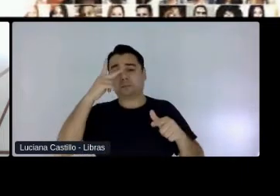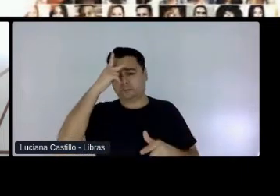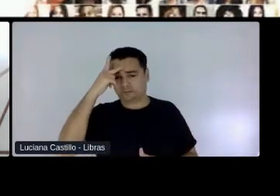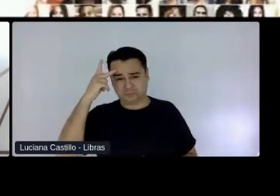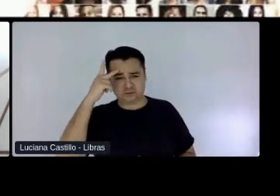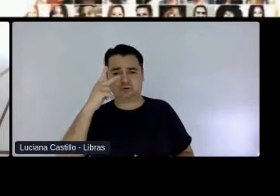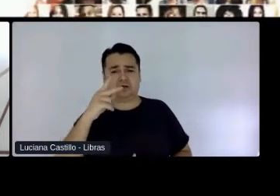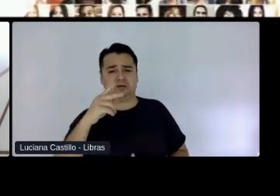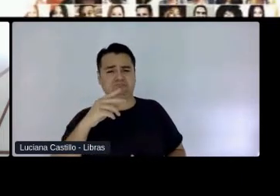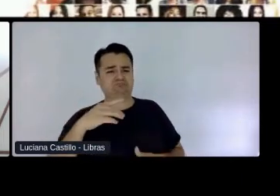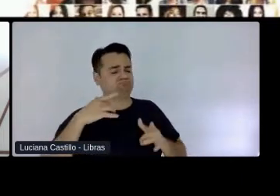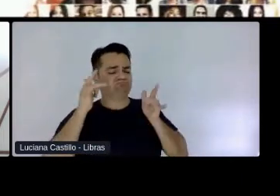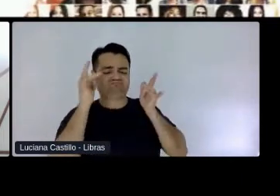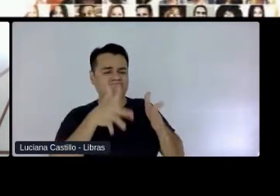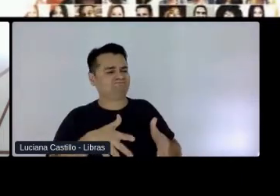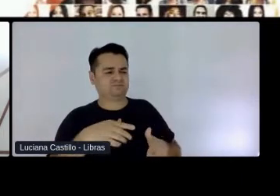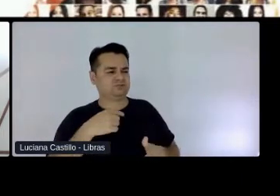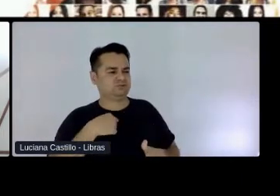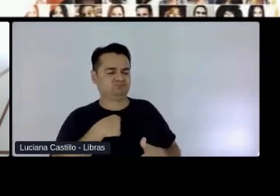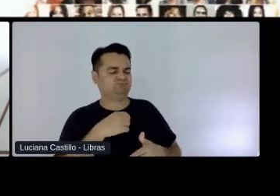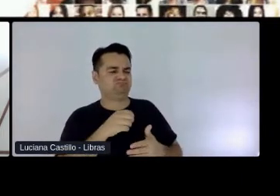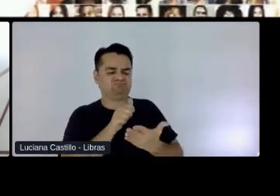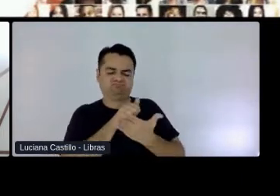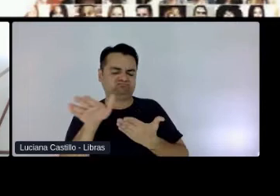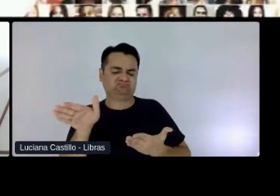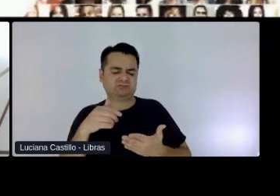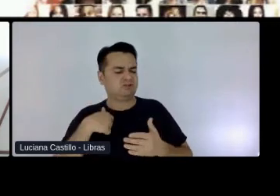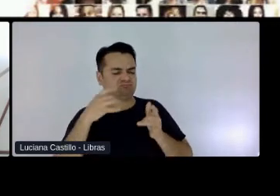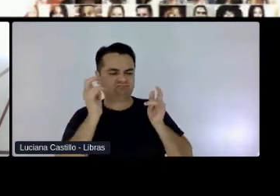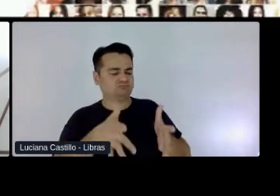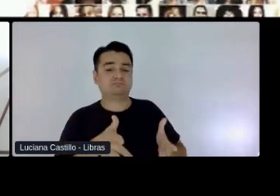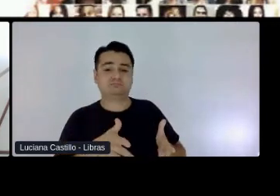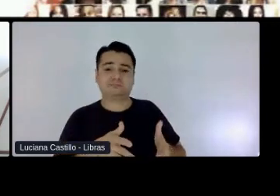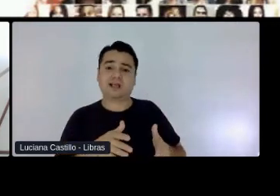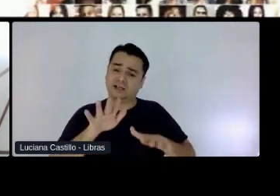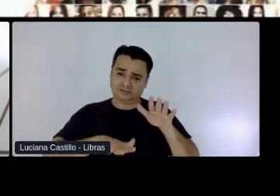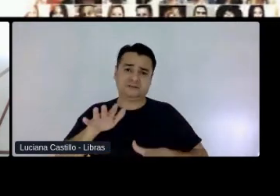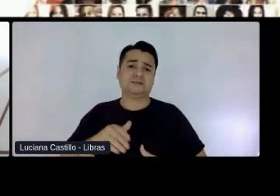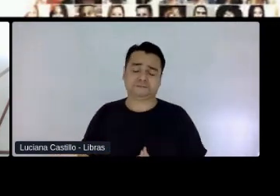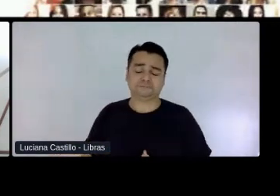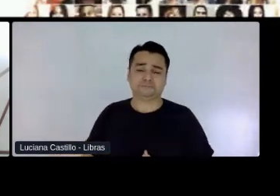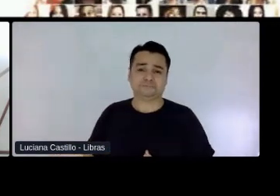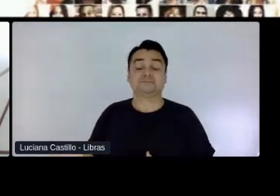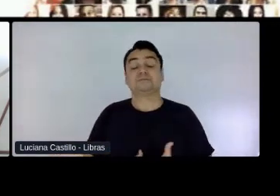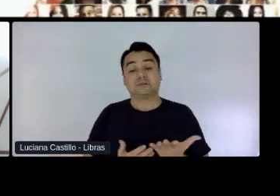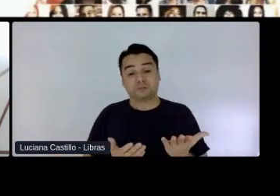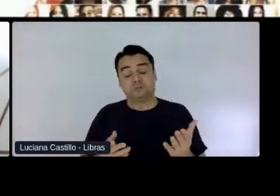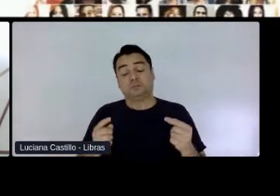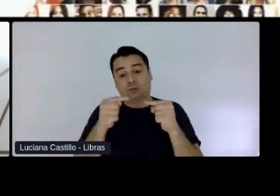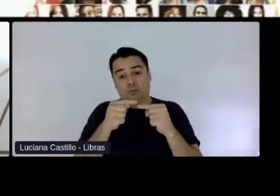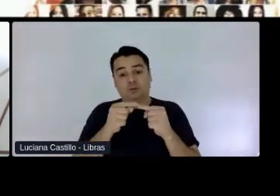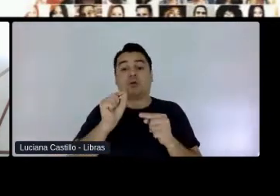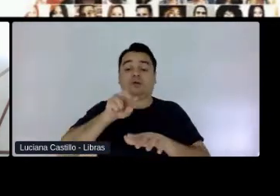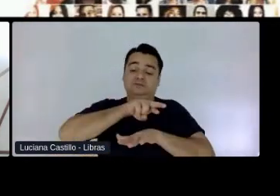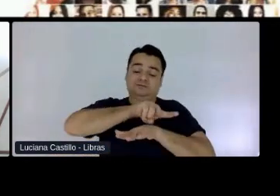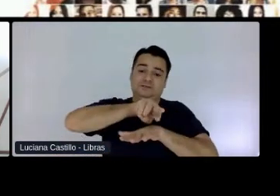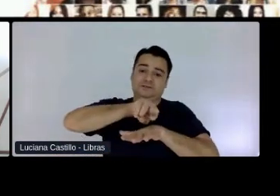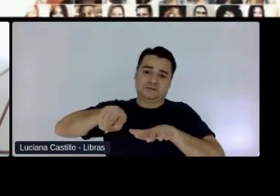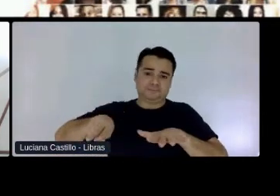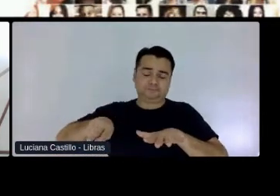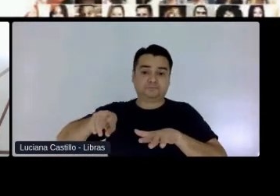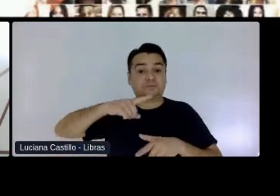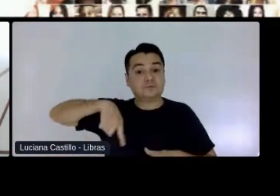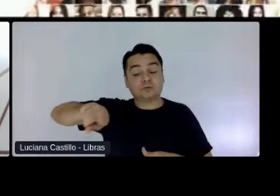Então, qual foi o motivo pelo qual aqueles colaboradores estão se desligando? A gente consegue trazer tudo isso, então, segmentado por diversidade, né? Então, a gente